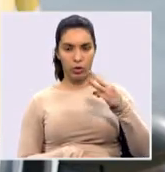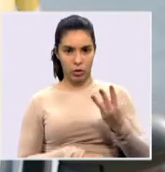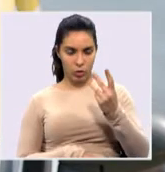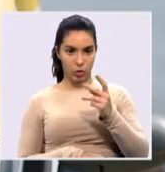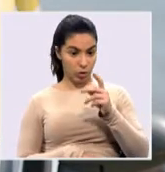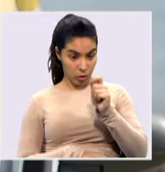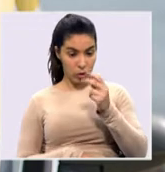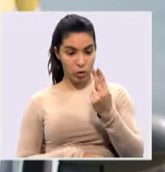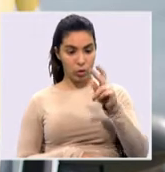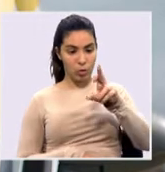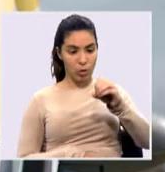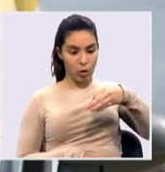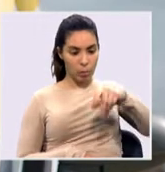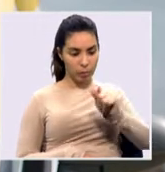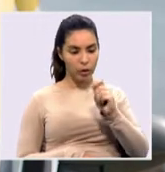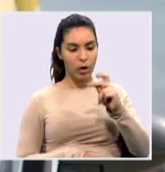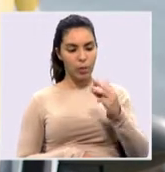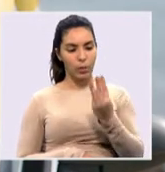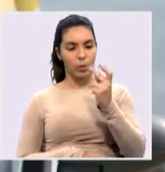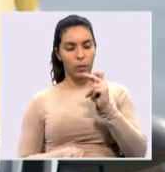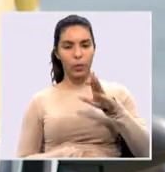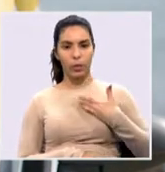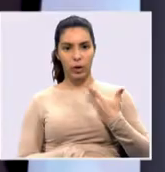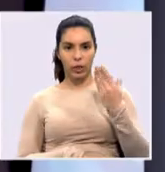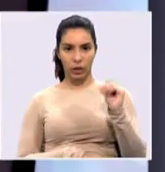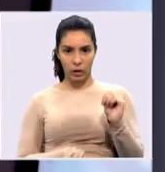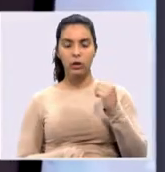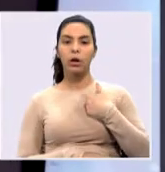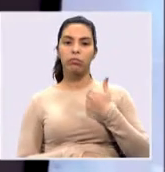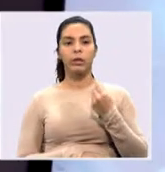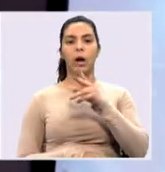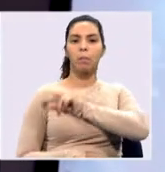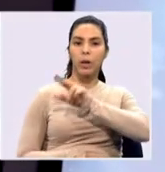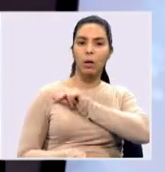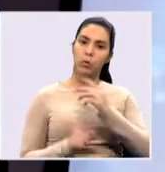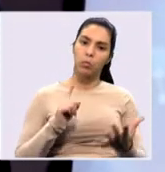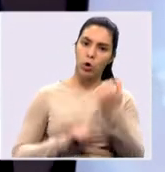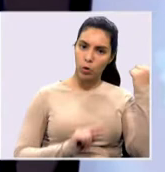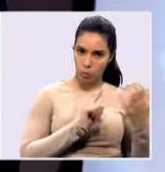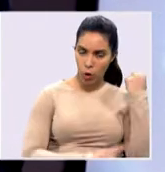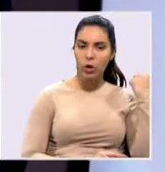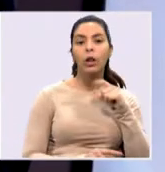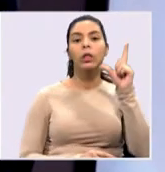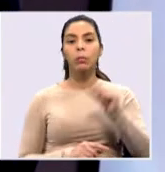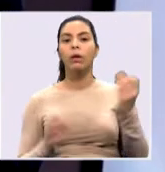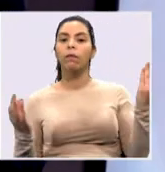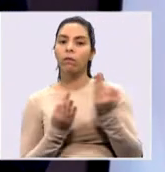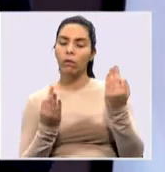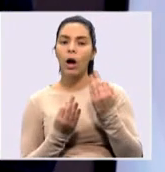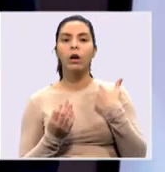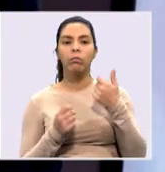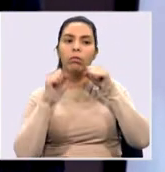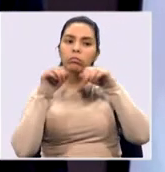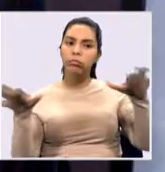verdade, somos a melhor startup da Europa na categoria do turismo, traz uma responsabilidade acrescida, mas também é o